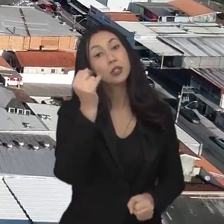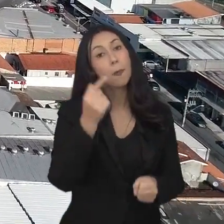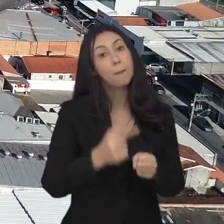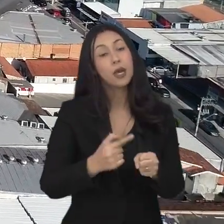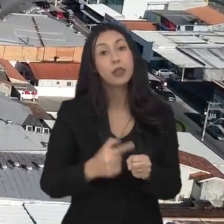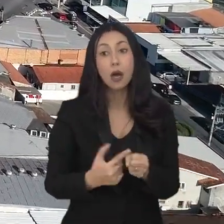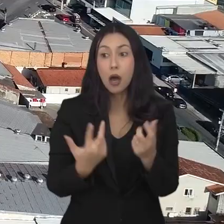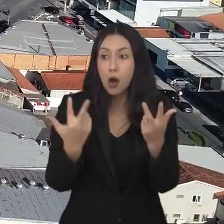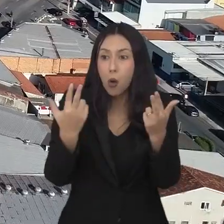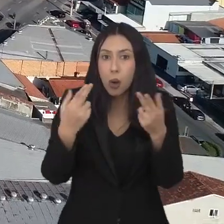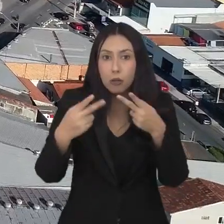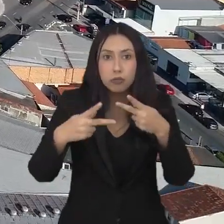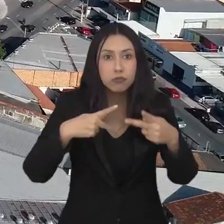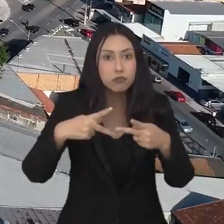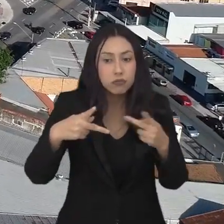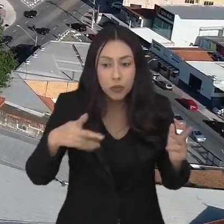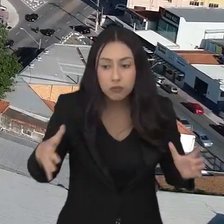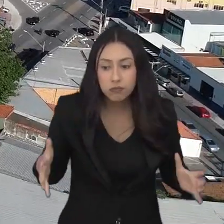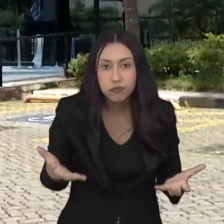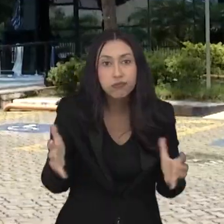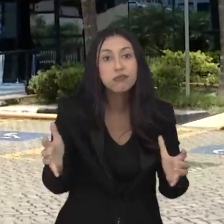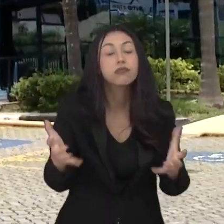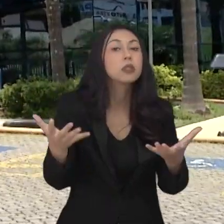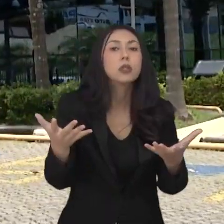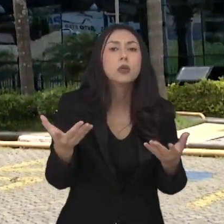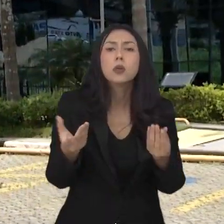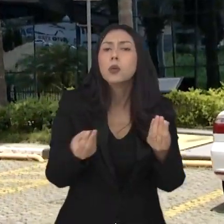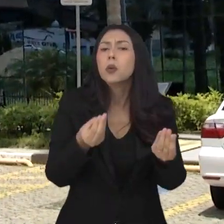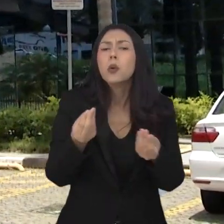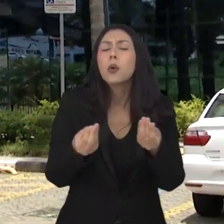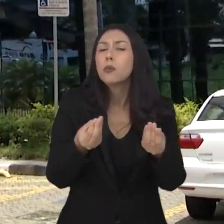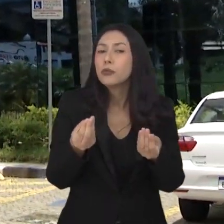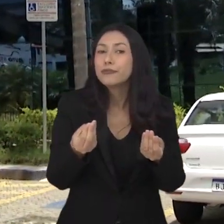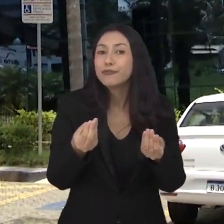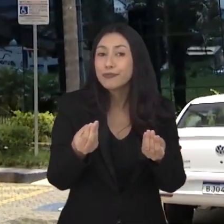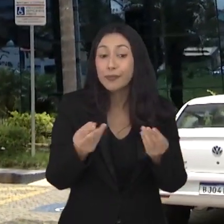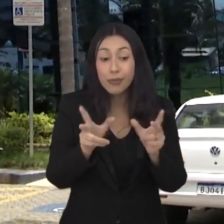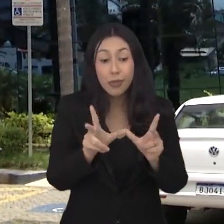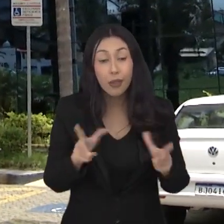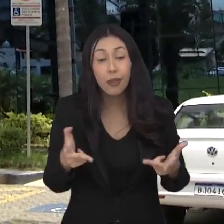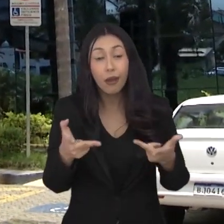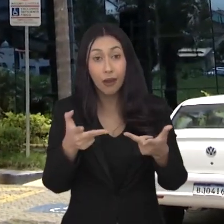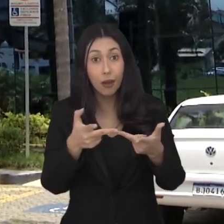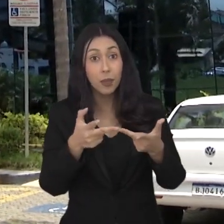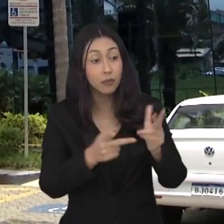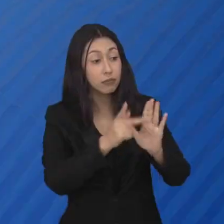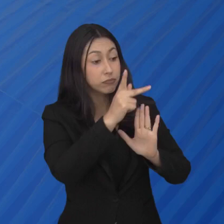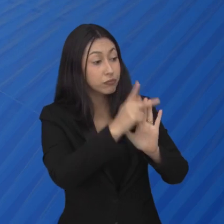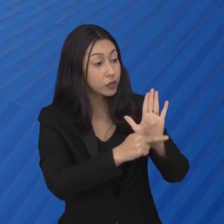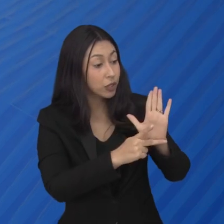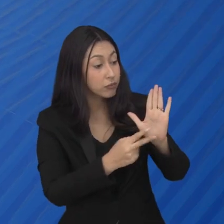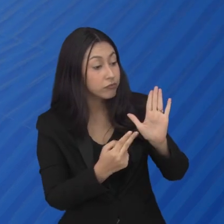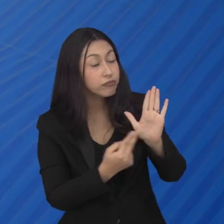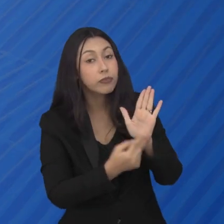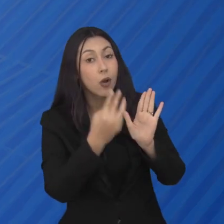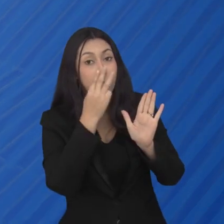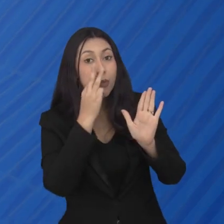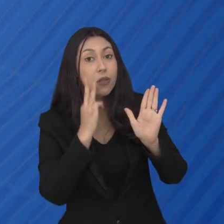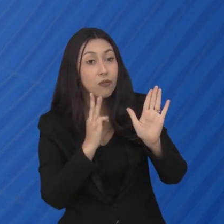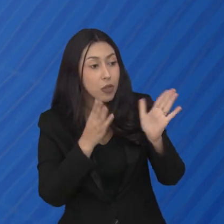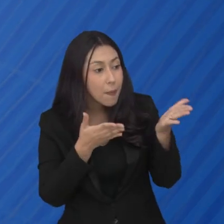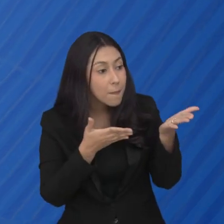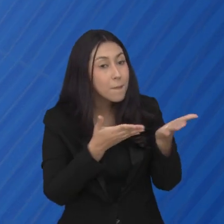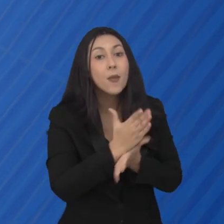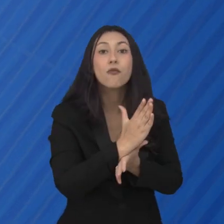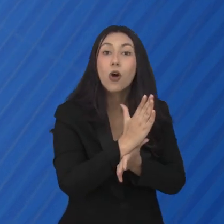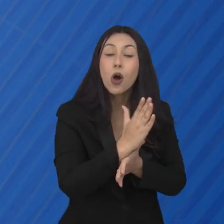para uma cidade como São José dos Campos. E para incentivar esse trabalho local, a Câmara aprovou um projeto de autoria do